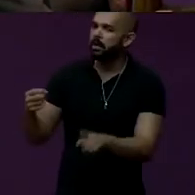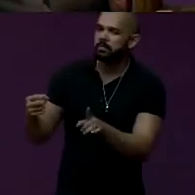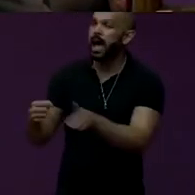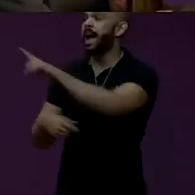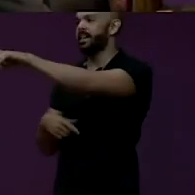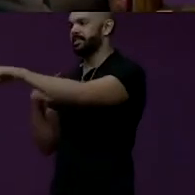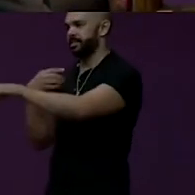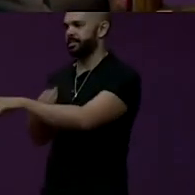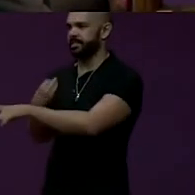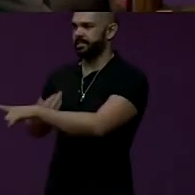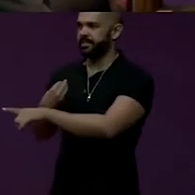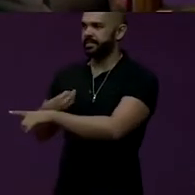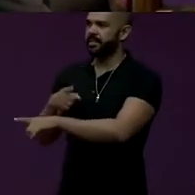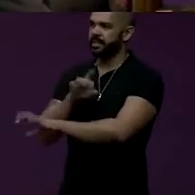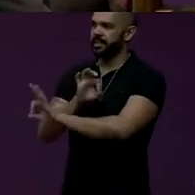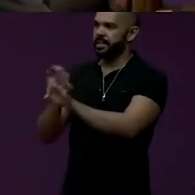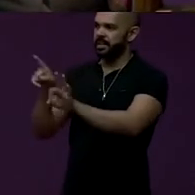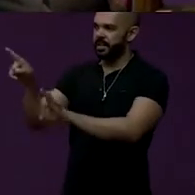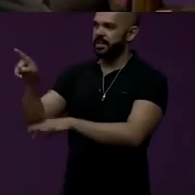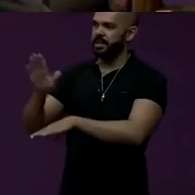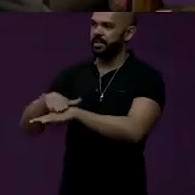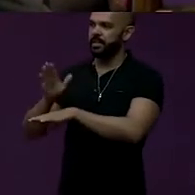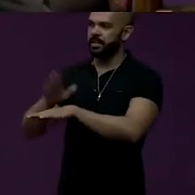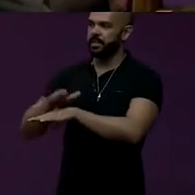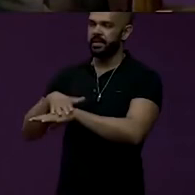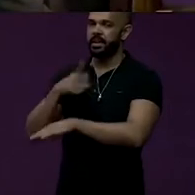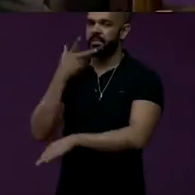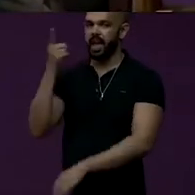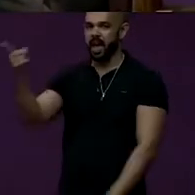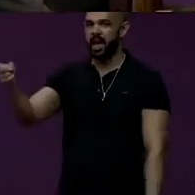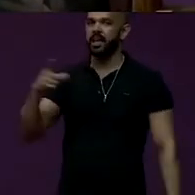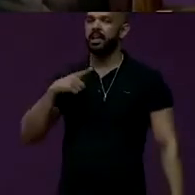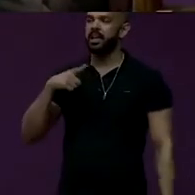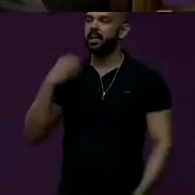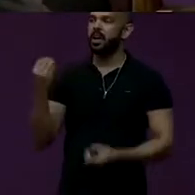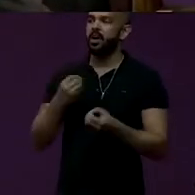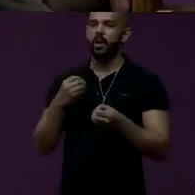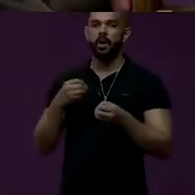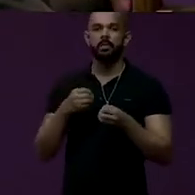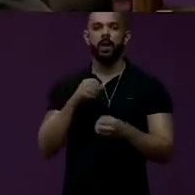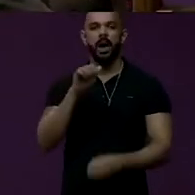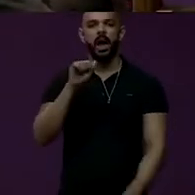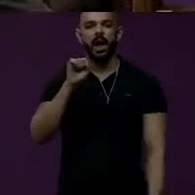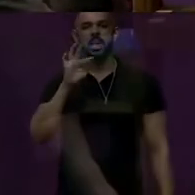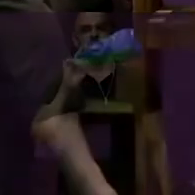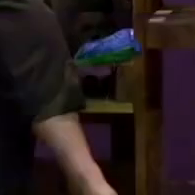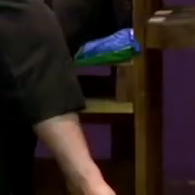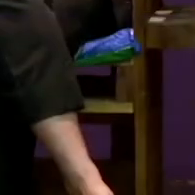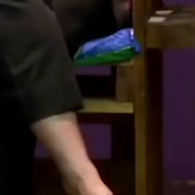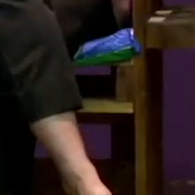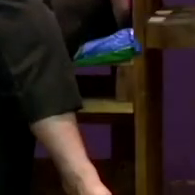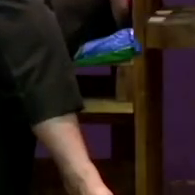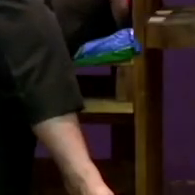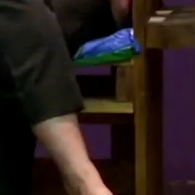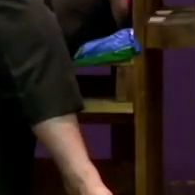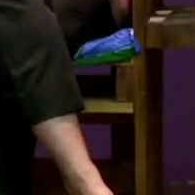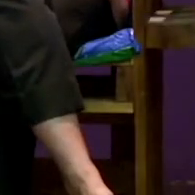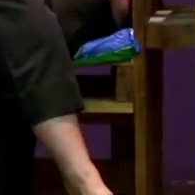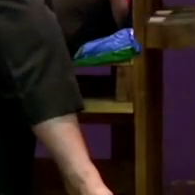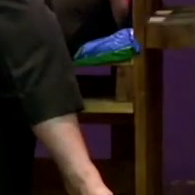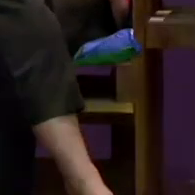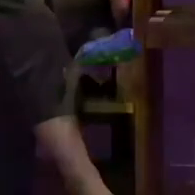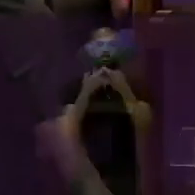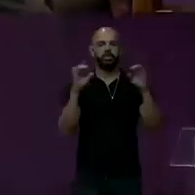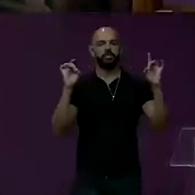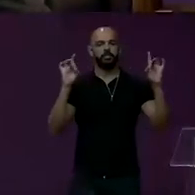Ah, está aqui o Paulinho. Ah, então você já vai, não vou antecipar, porque você tinha falado antes comigo, mas a SPOC me pediu uma